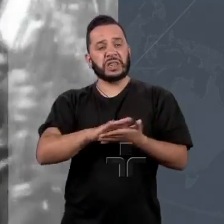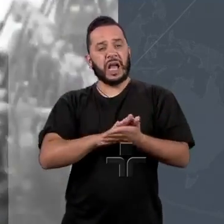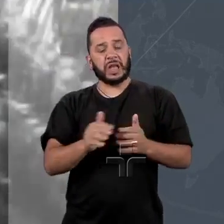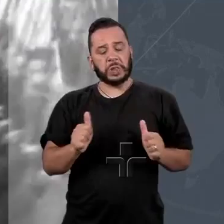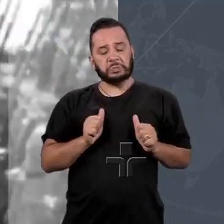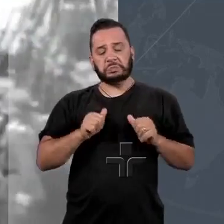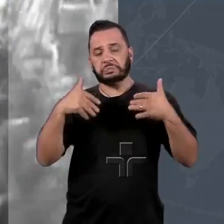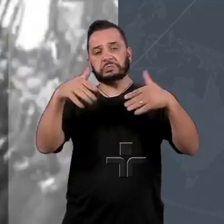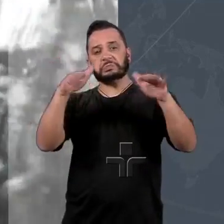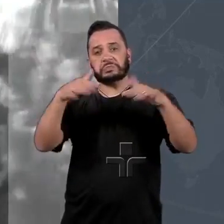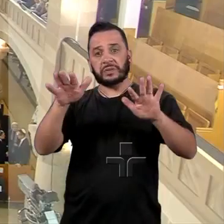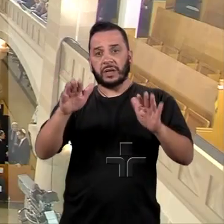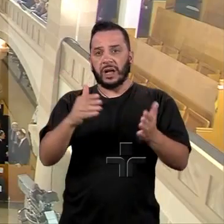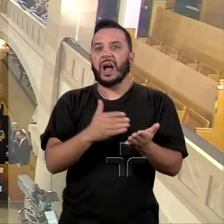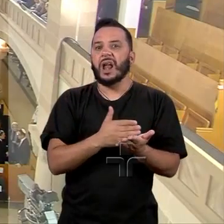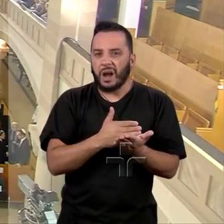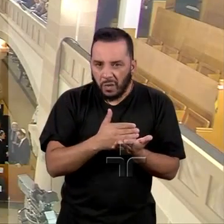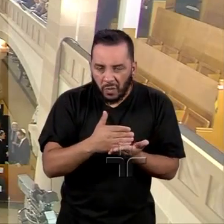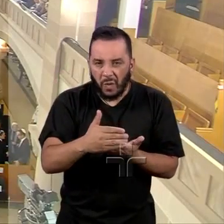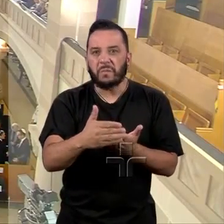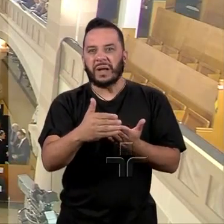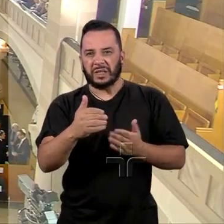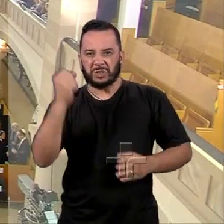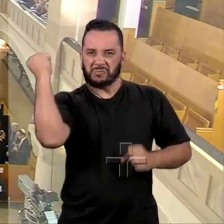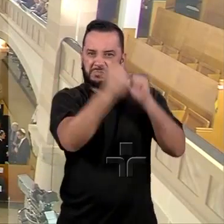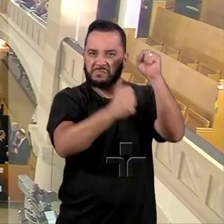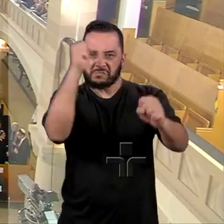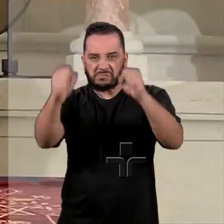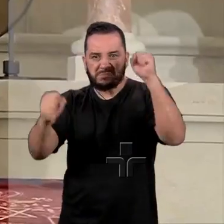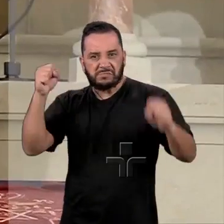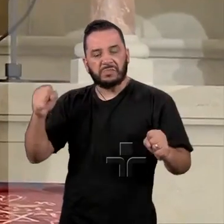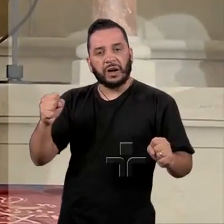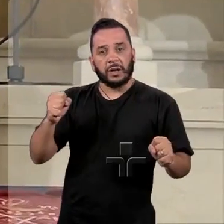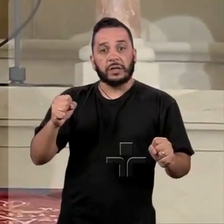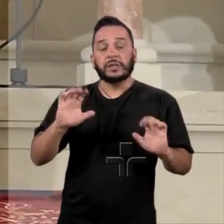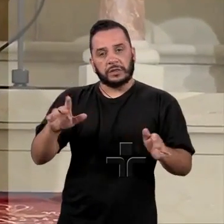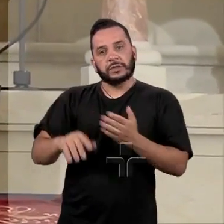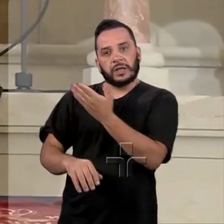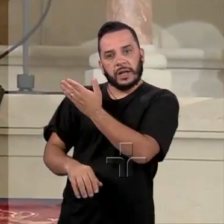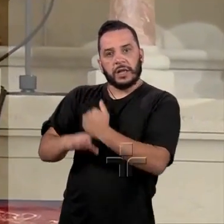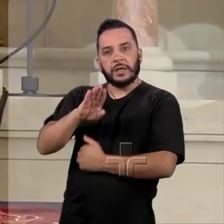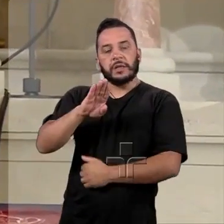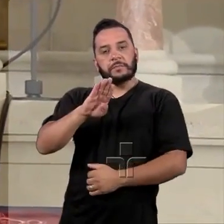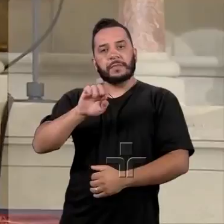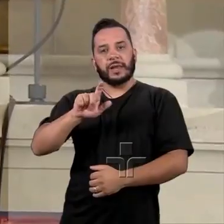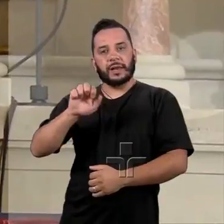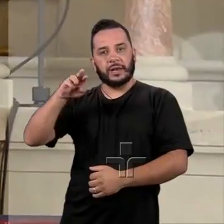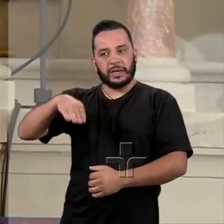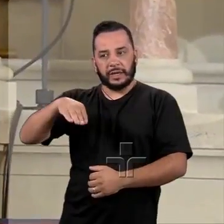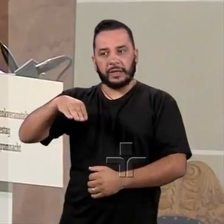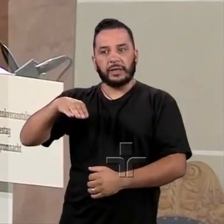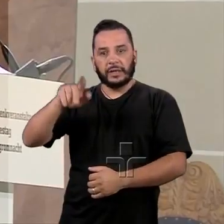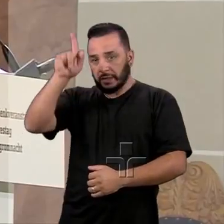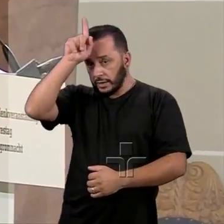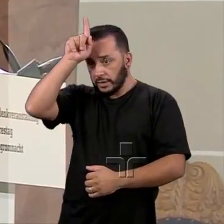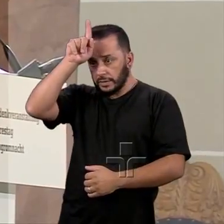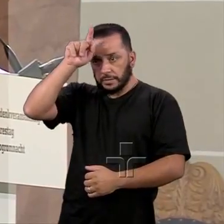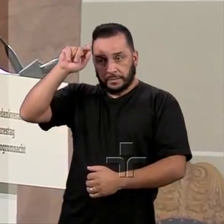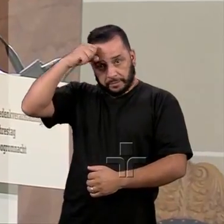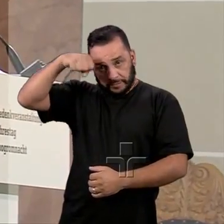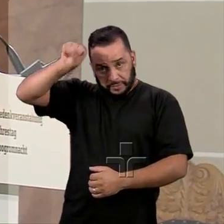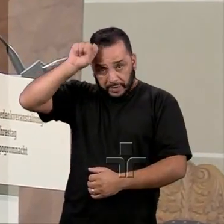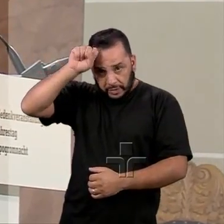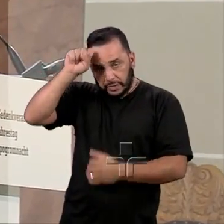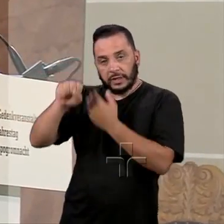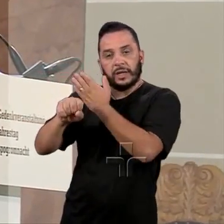o início do Holocausto. Em Berlim, a chanceler alemã Angela Merkel disse que é preciso trabalhar todos os